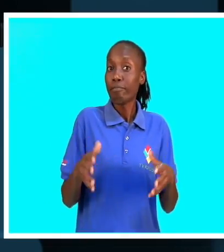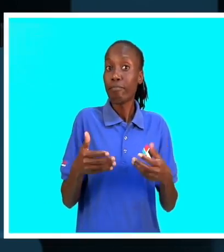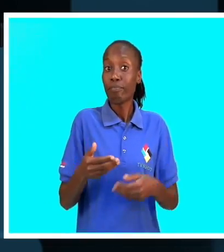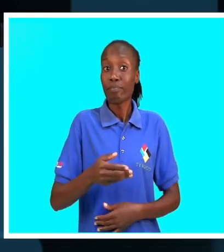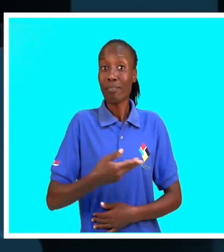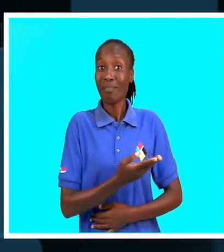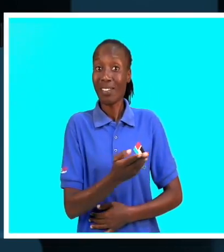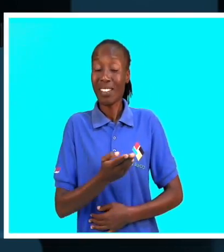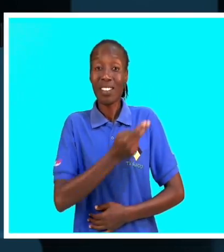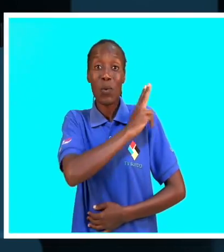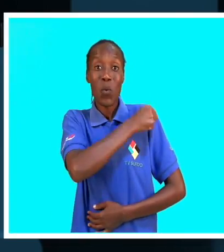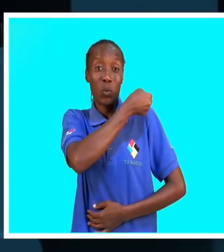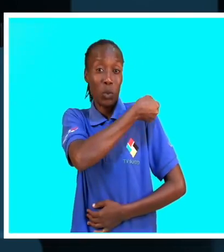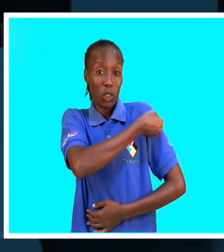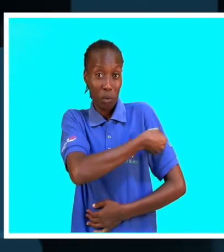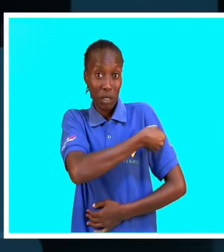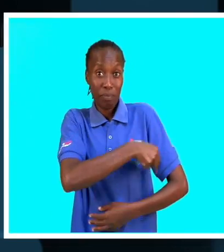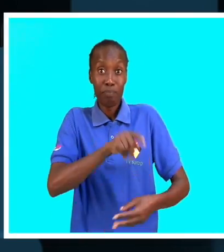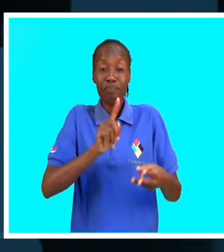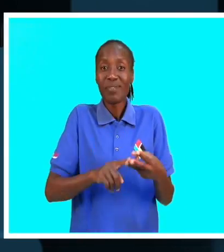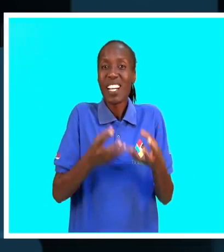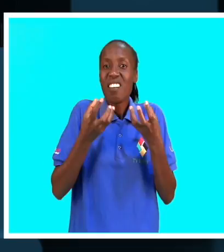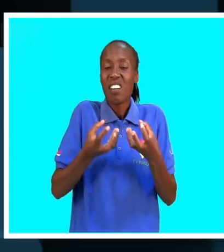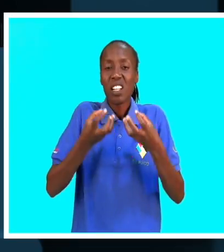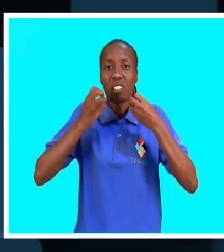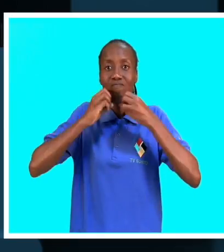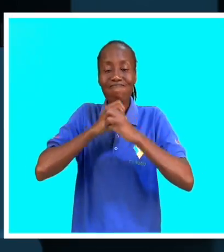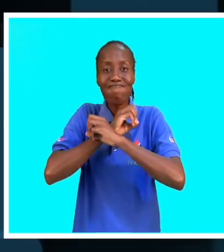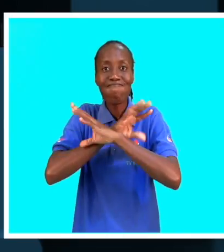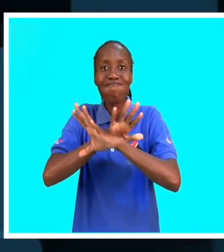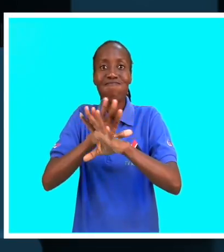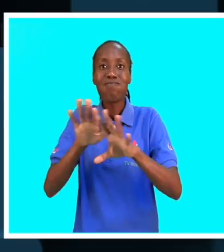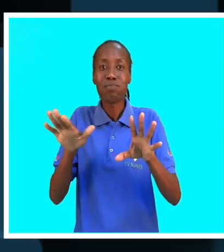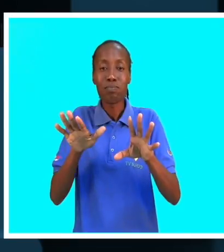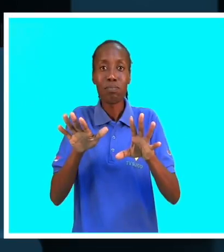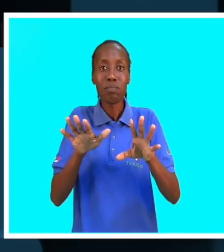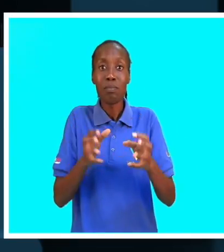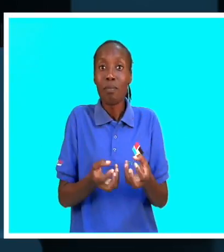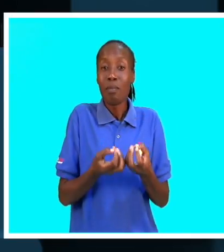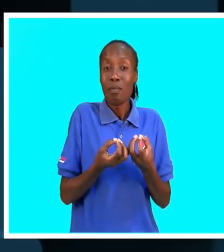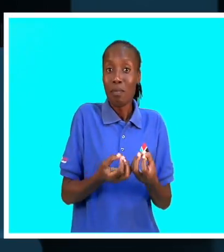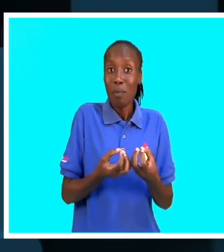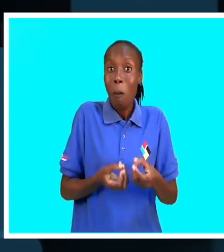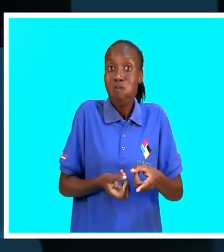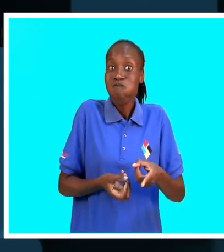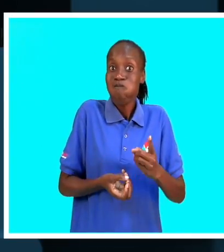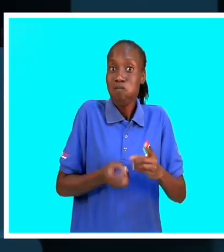a próstata clínica não difunde muito. A próstata